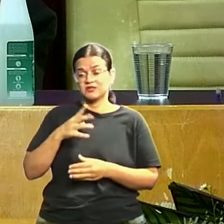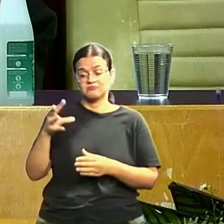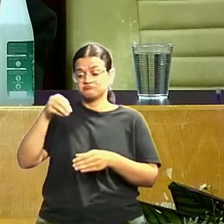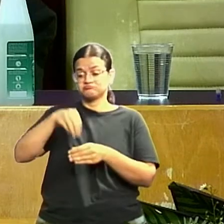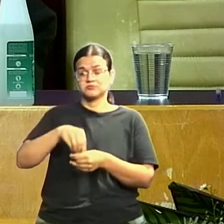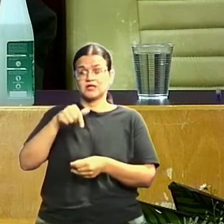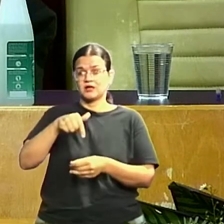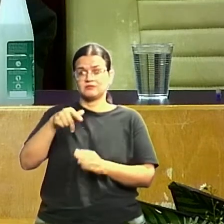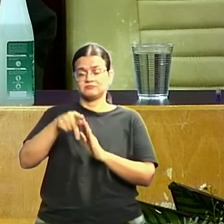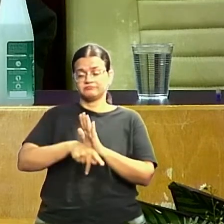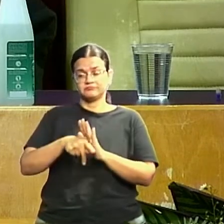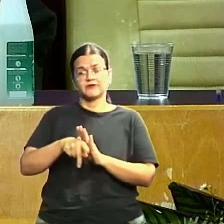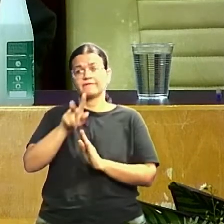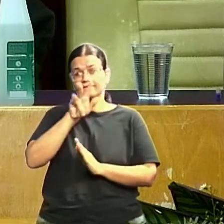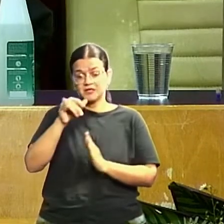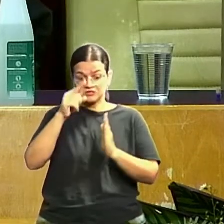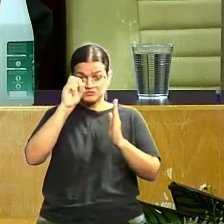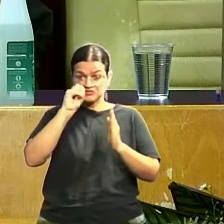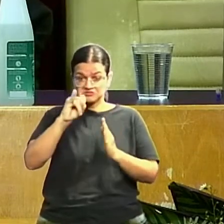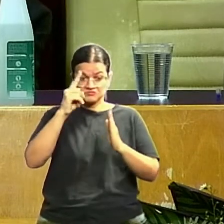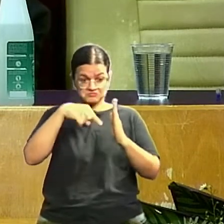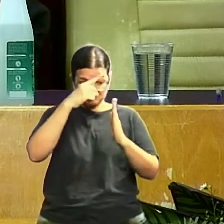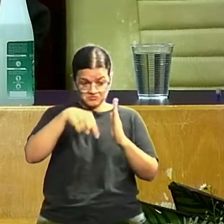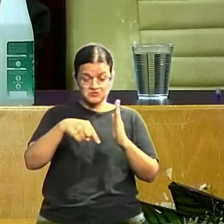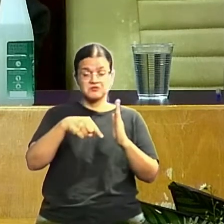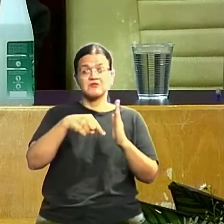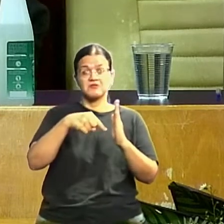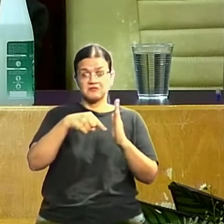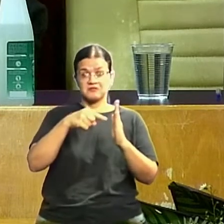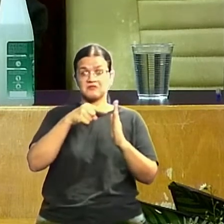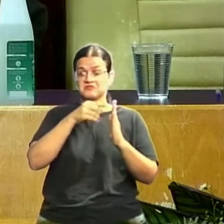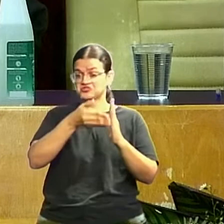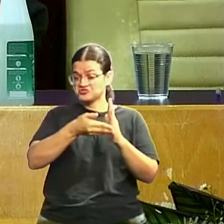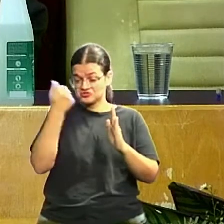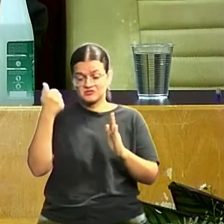procedimento. Derrubado o veto, vai ter uma ADIM imediatamente.